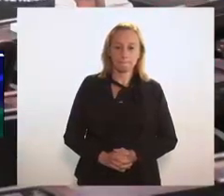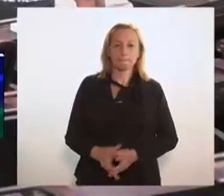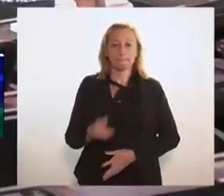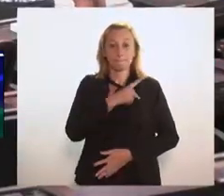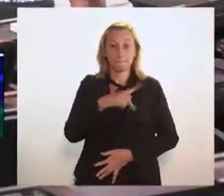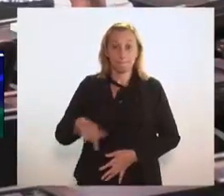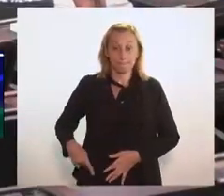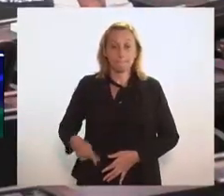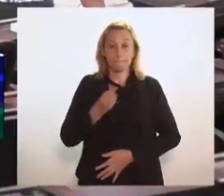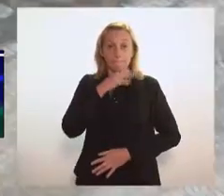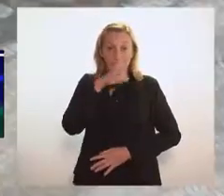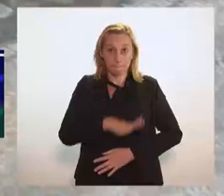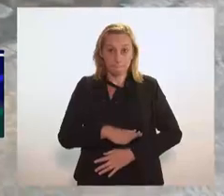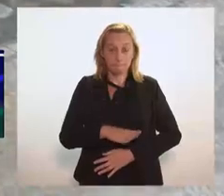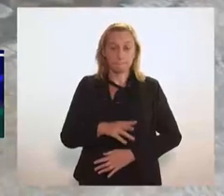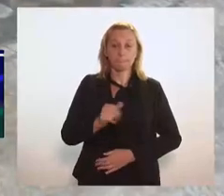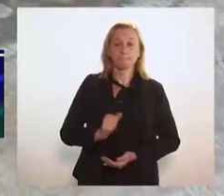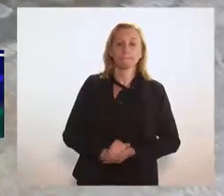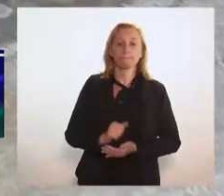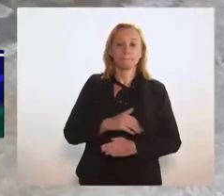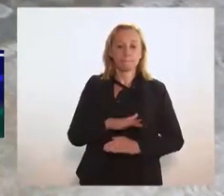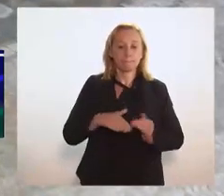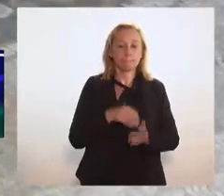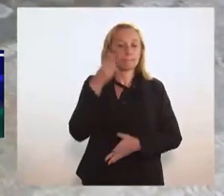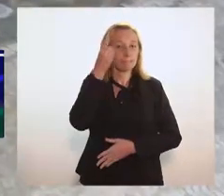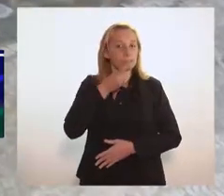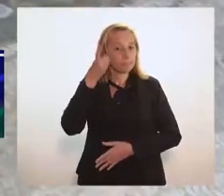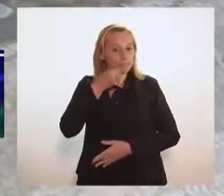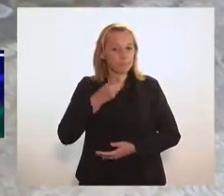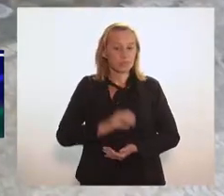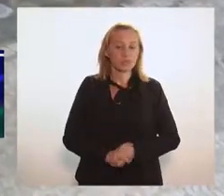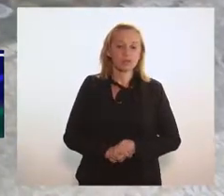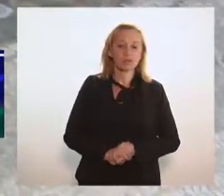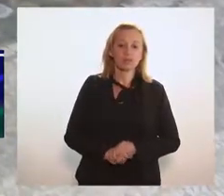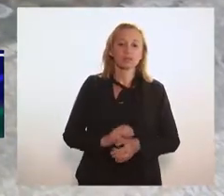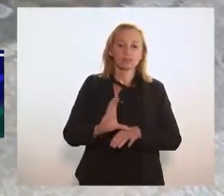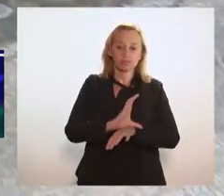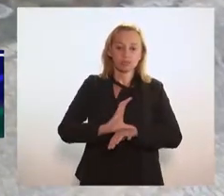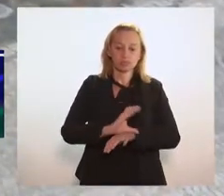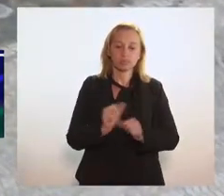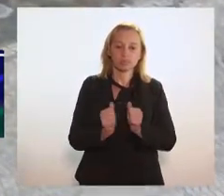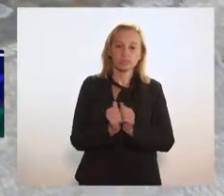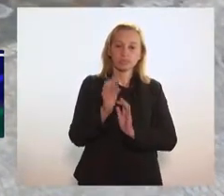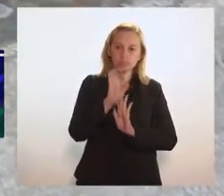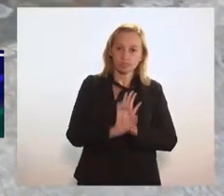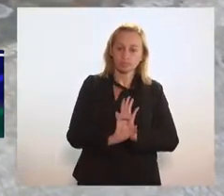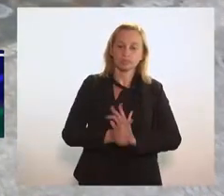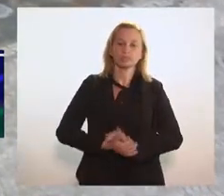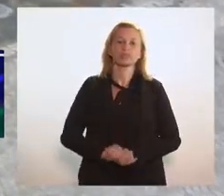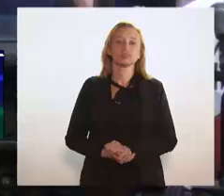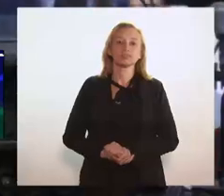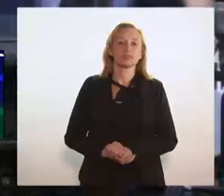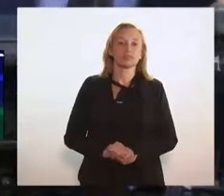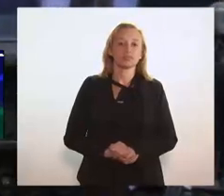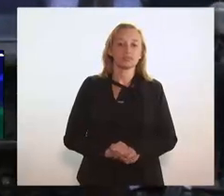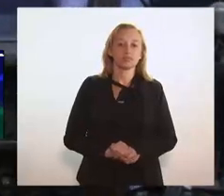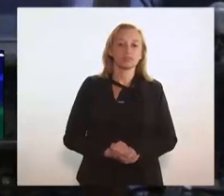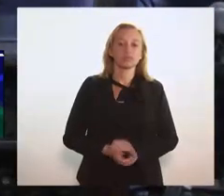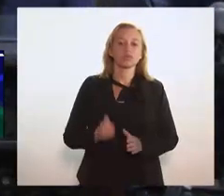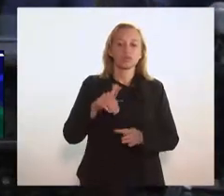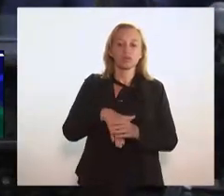Presidente, primeiro, boa tarde a Vossa Excelência, boa tarde, senhoras e senhores deputados. O parecer é pela constitucionalidade com emendas.